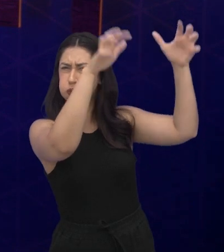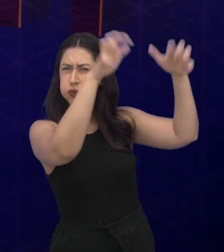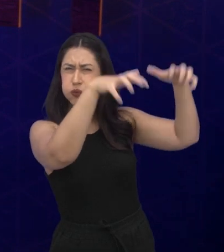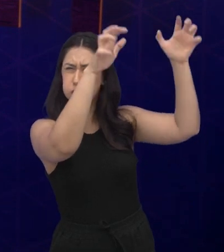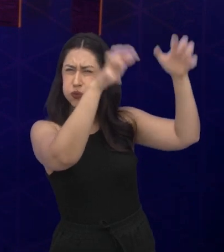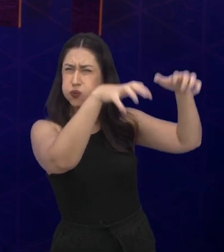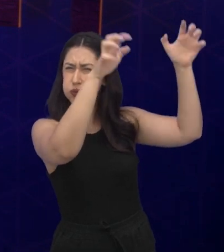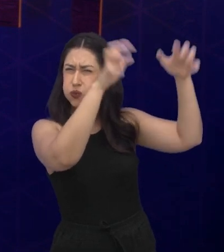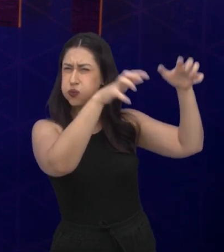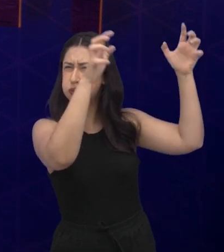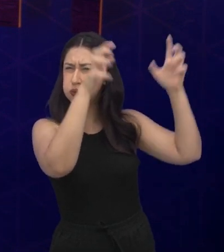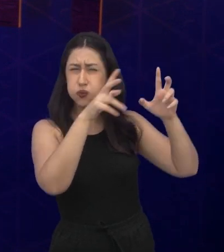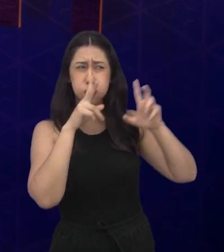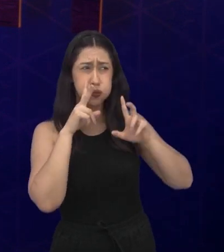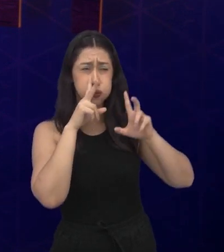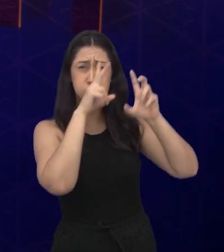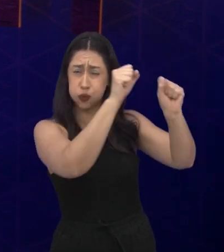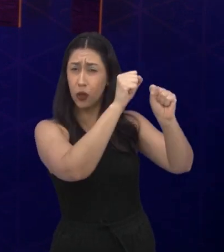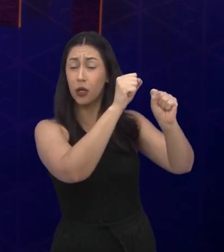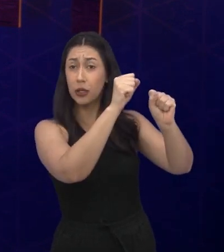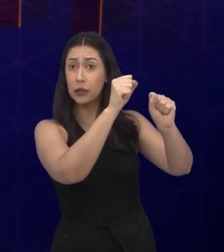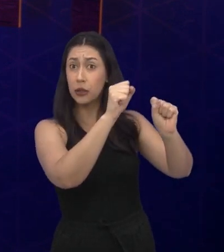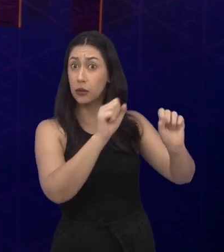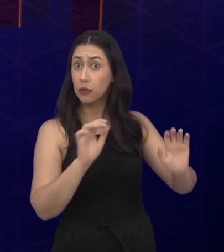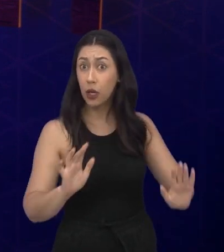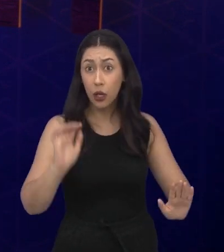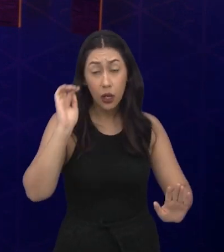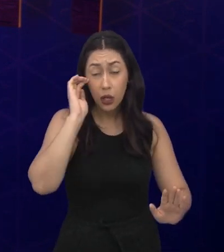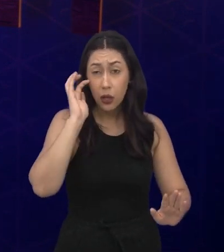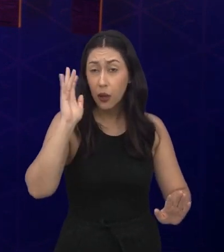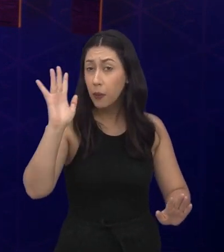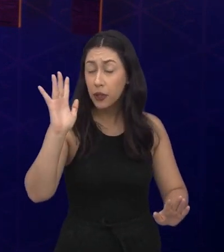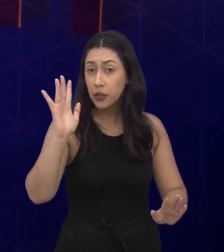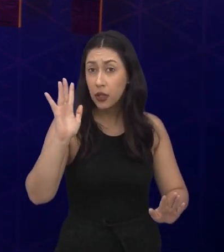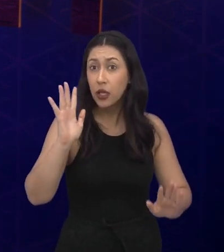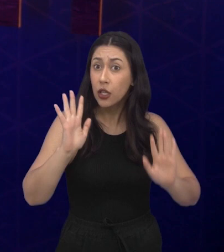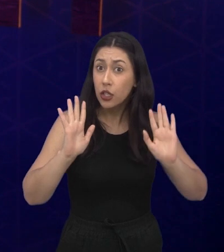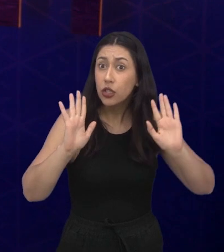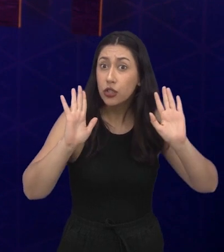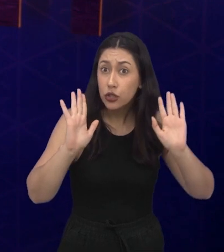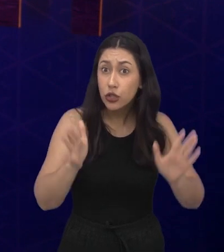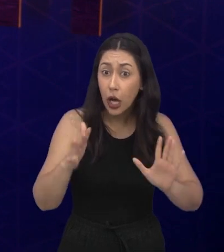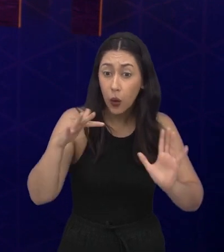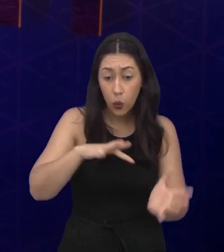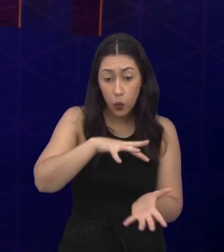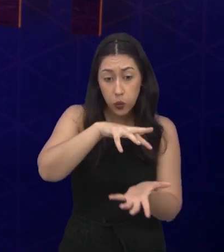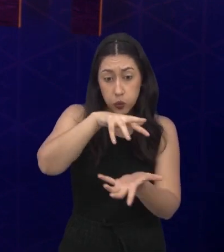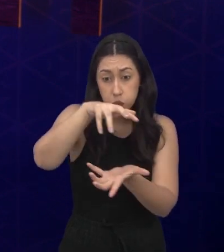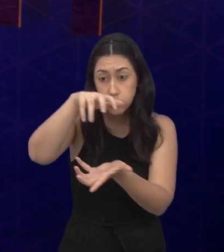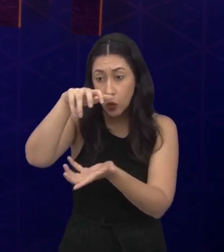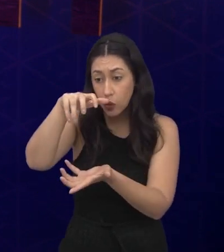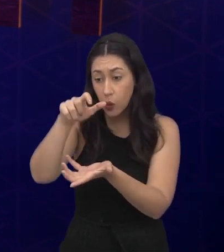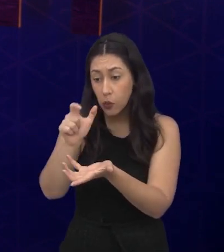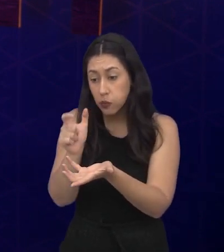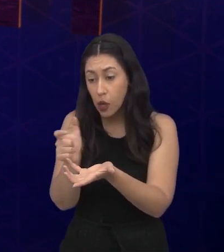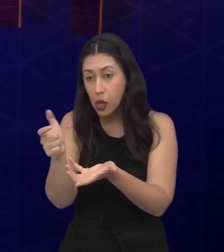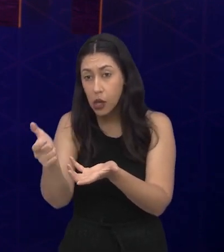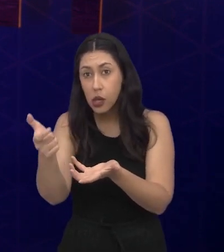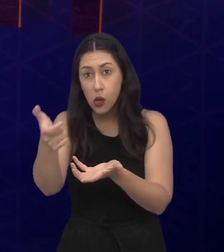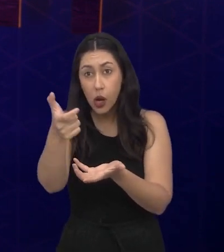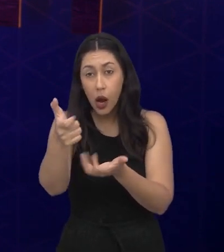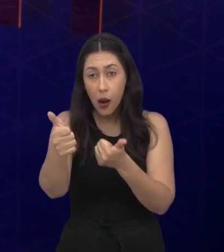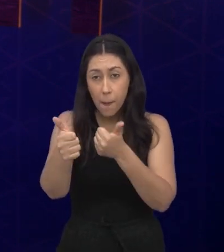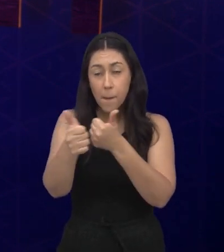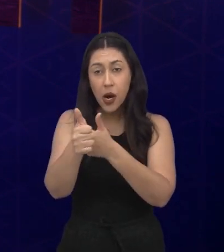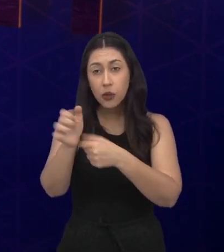né, tempestades super violentas. E imagina só, né, a gente já tem locais do mundo, sobretudo próximo